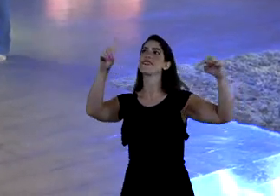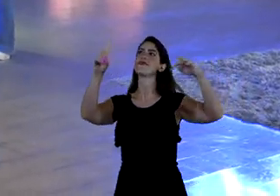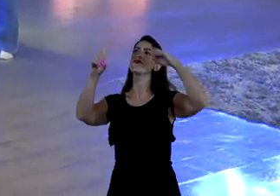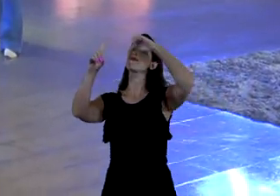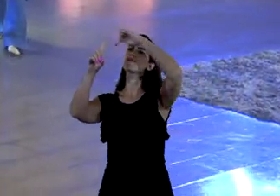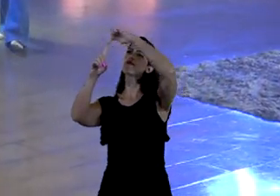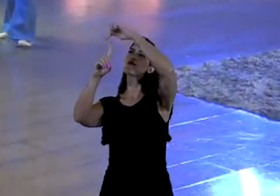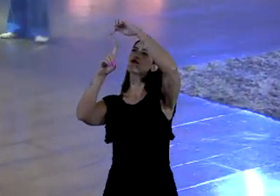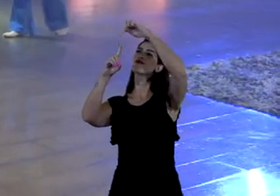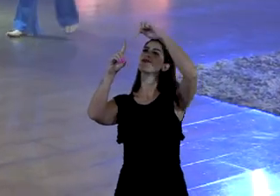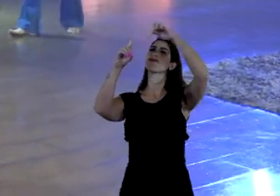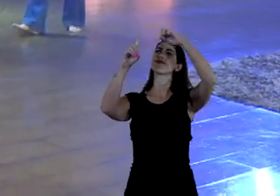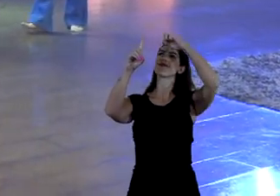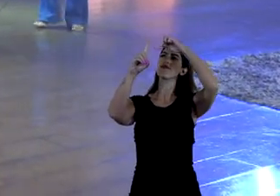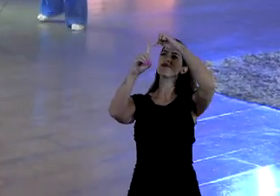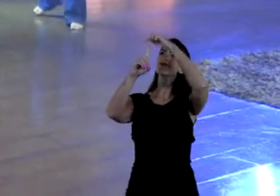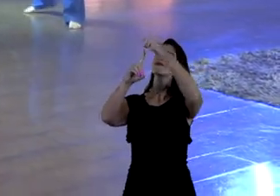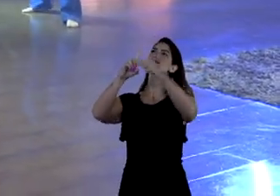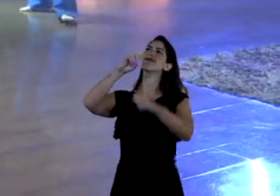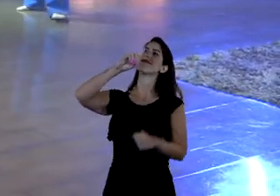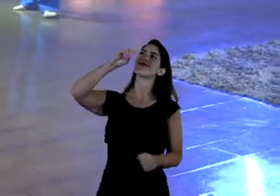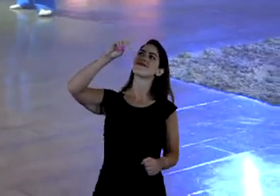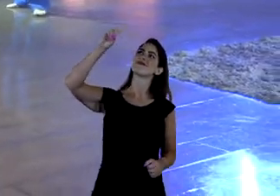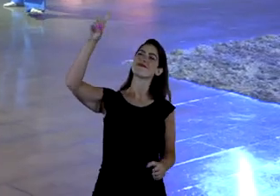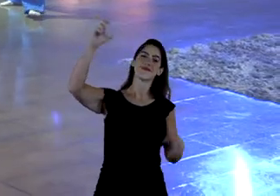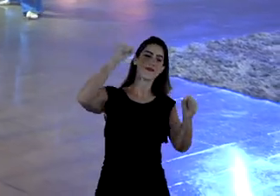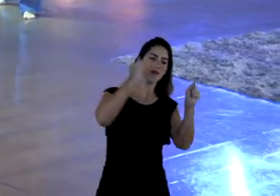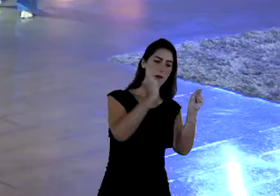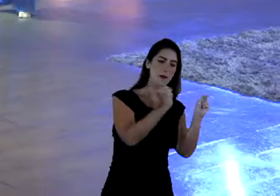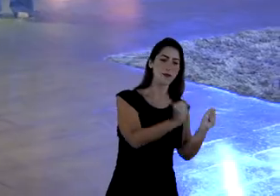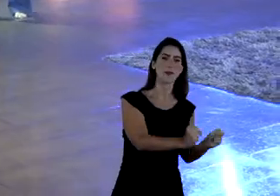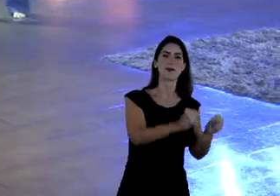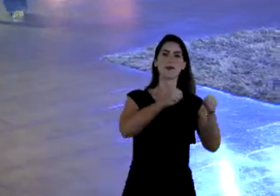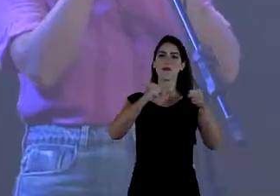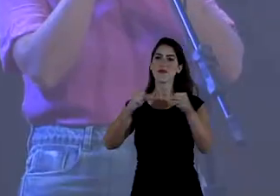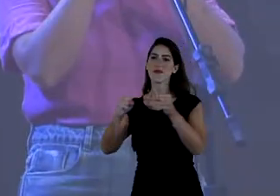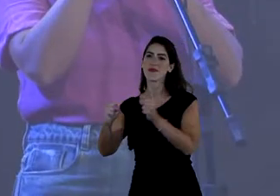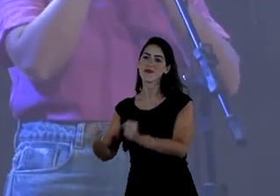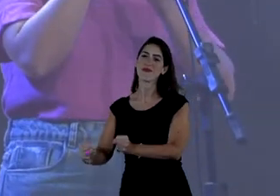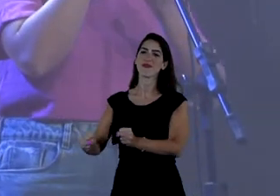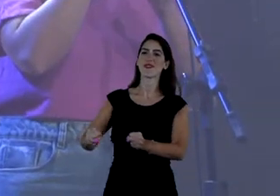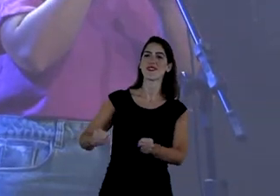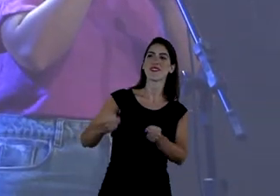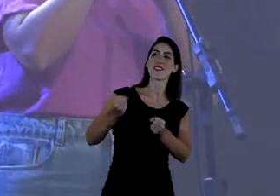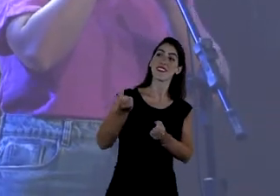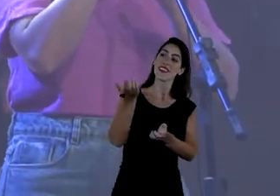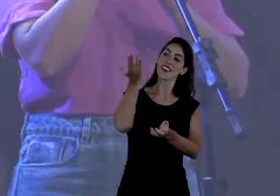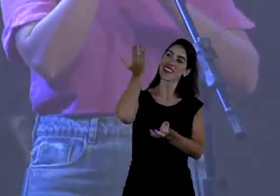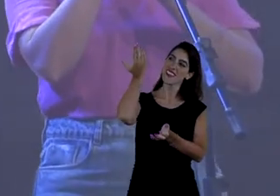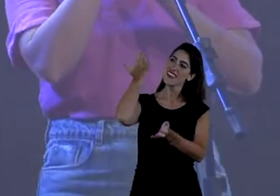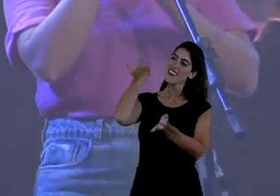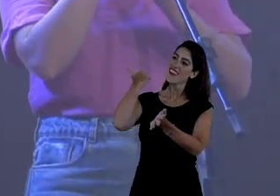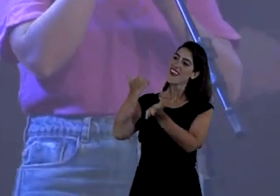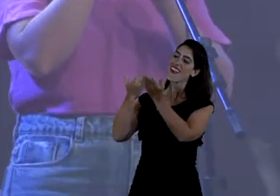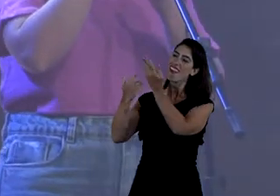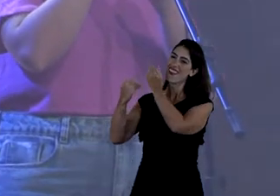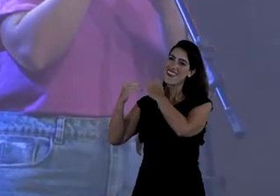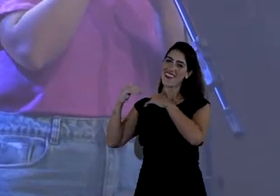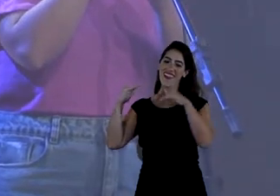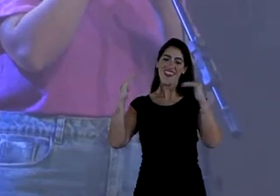Santo, santo, santo, Deus todo poderoso.